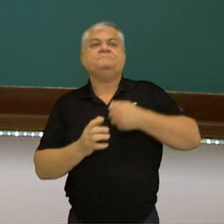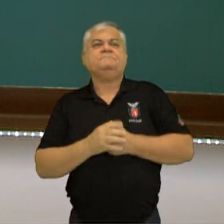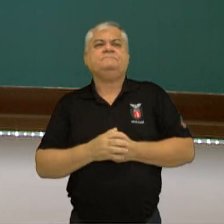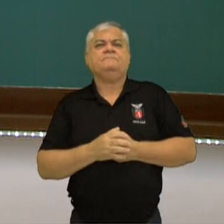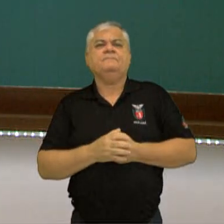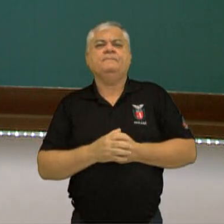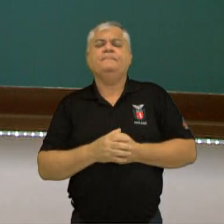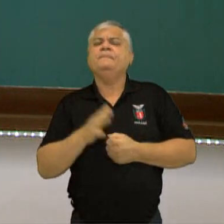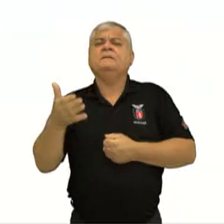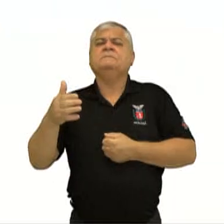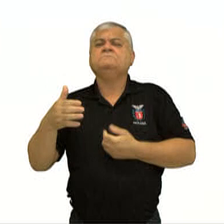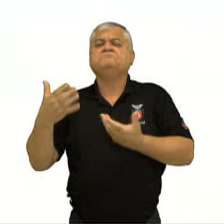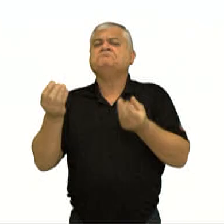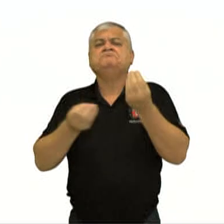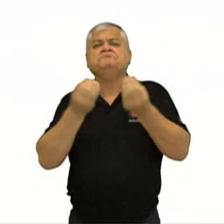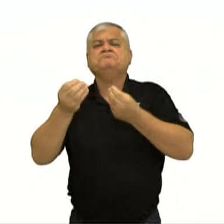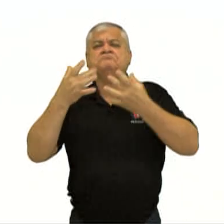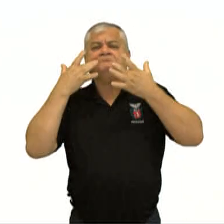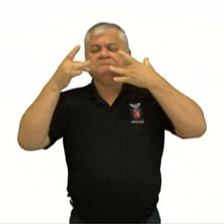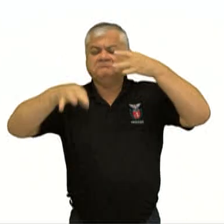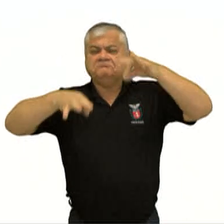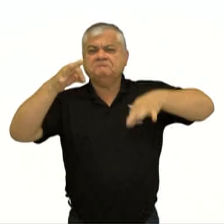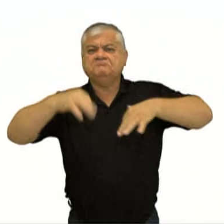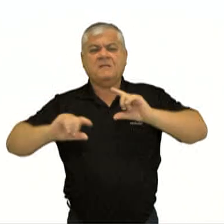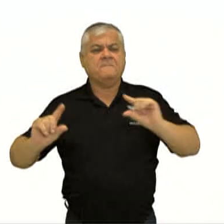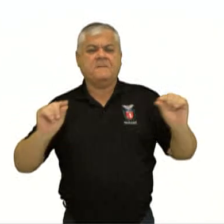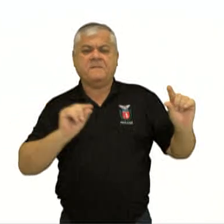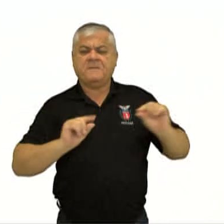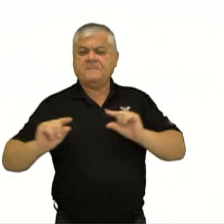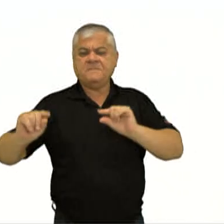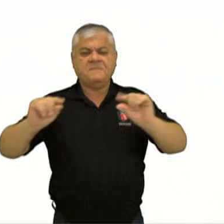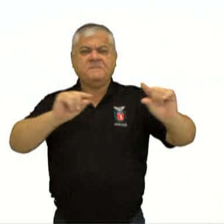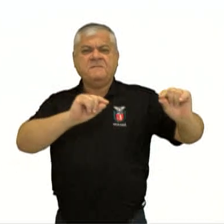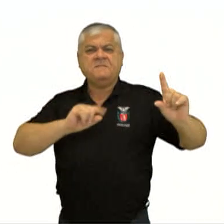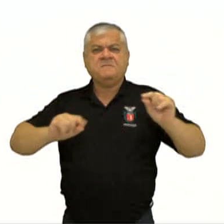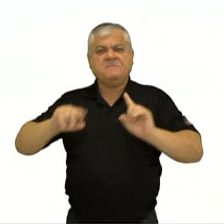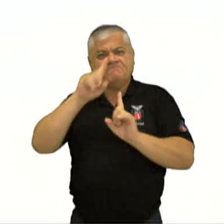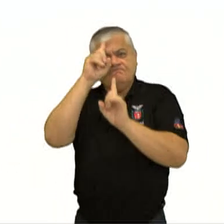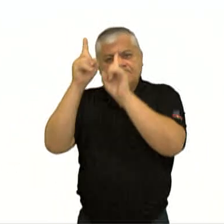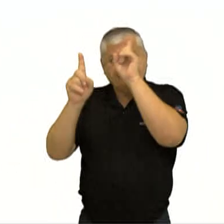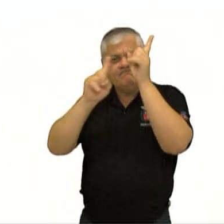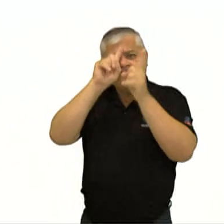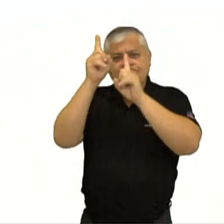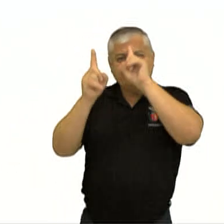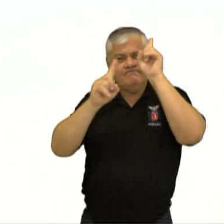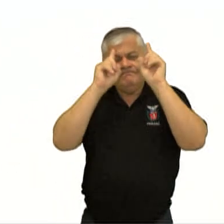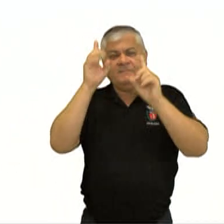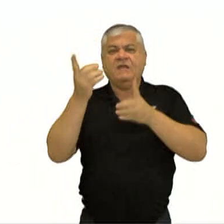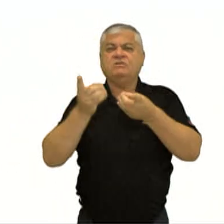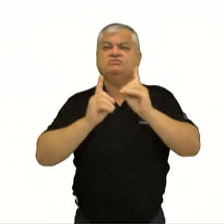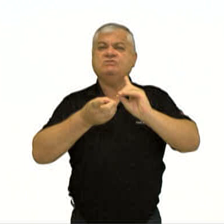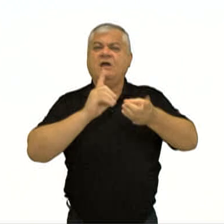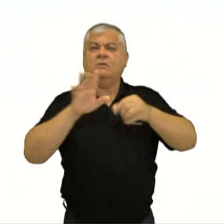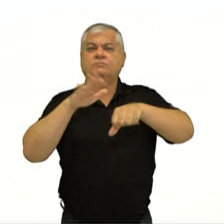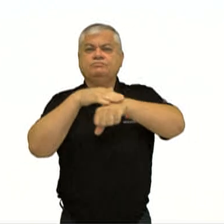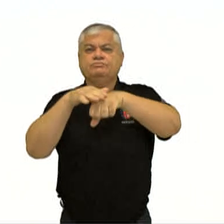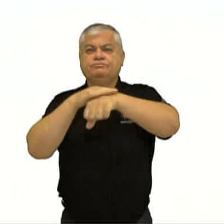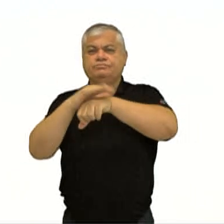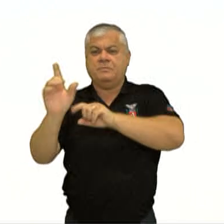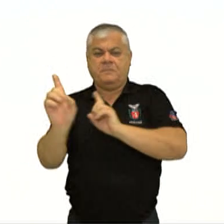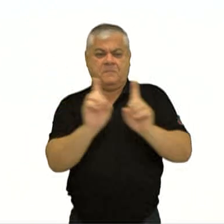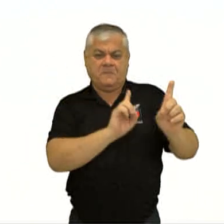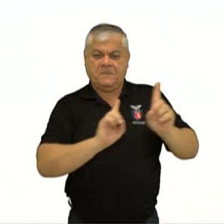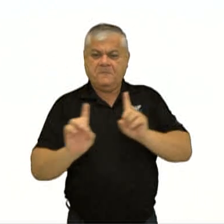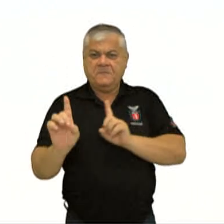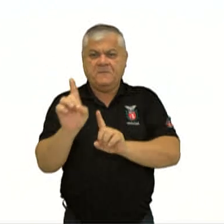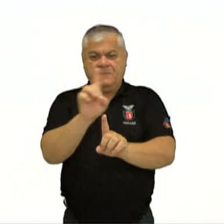O diálogo era improvisado pelos atores, claro, não tinha um texto fixo, que se especializavam nesses personagens, esses